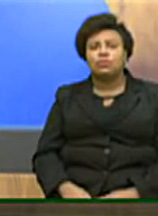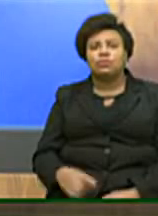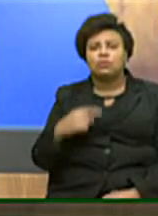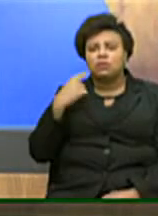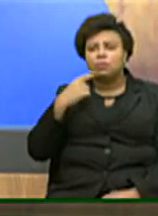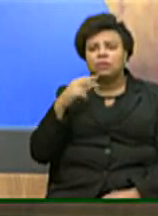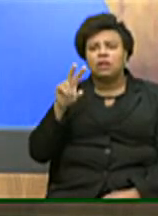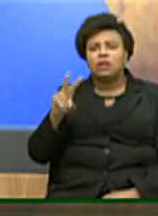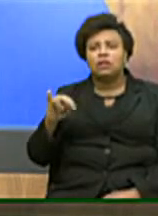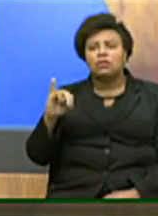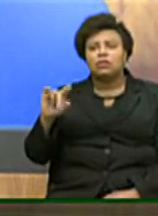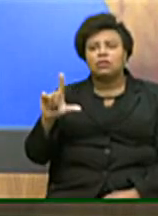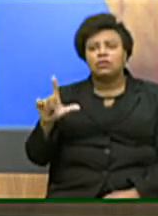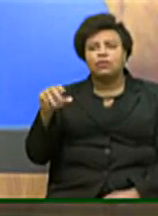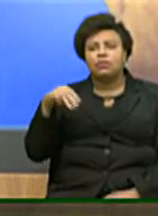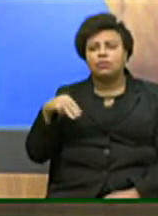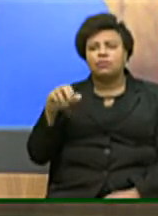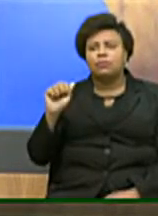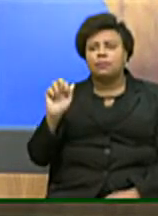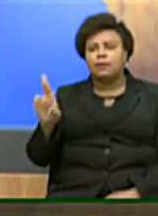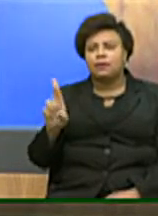Deputado Vilmar Lourenço.